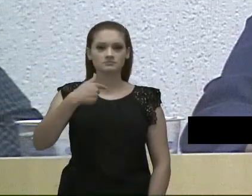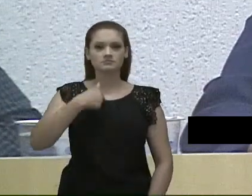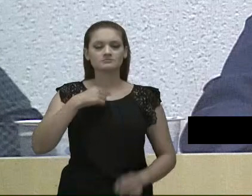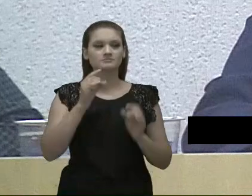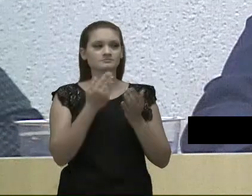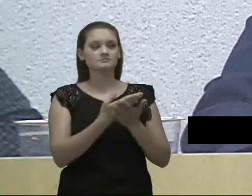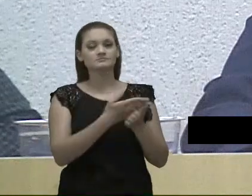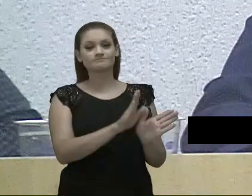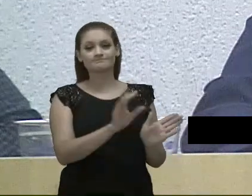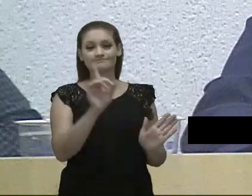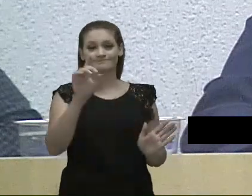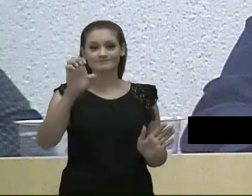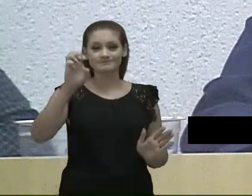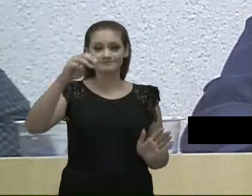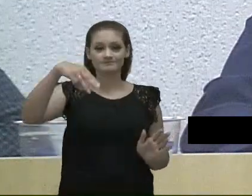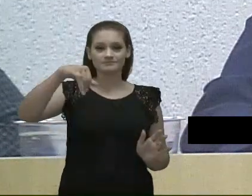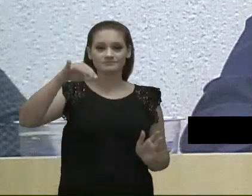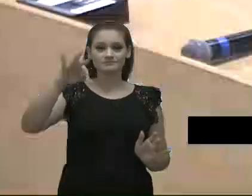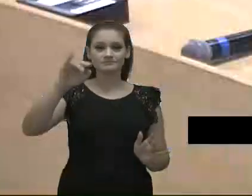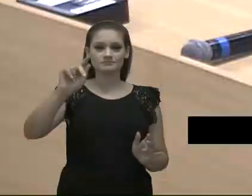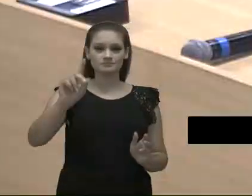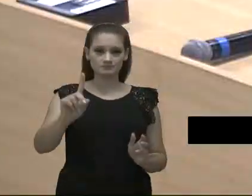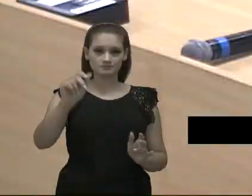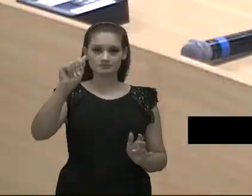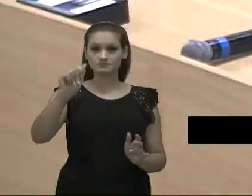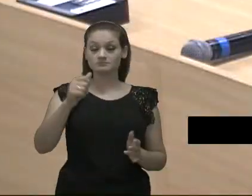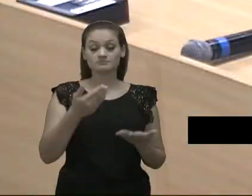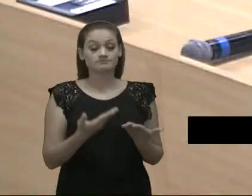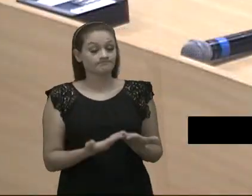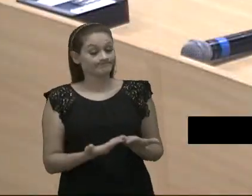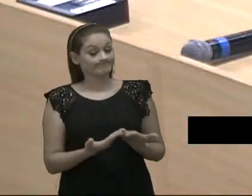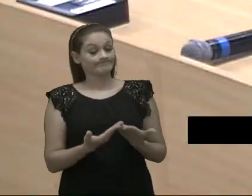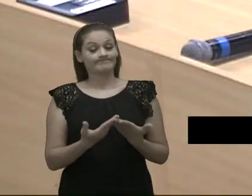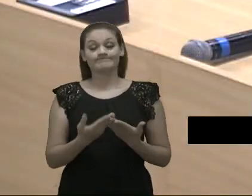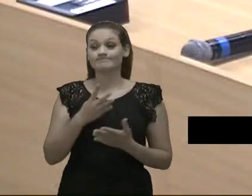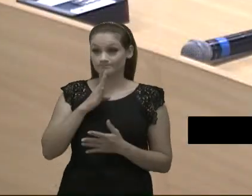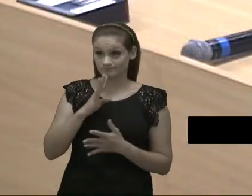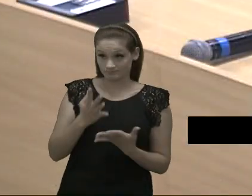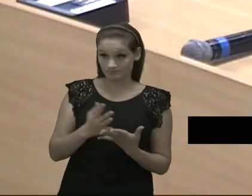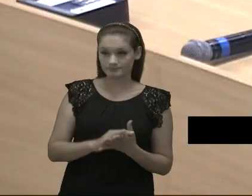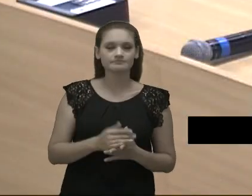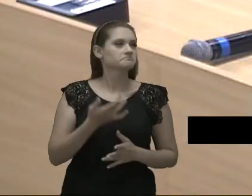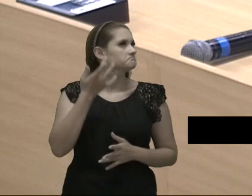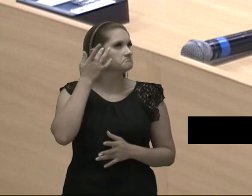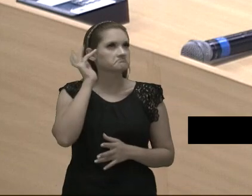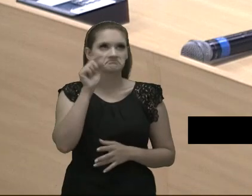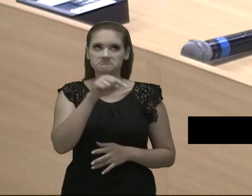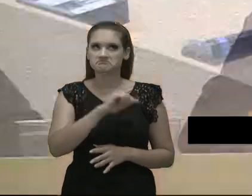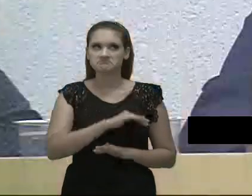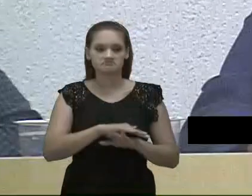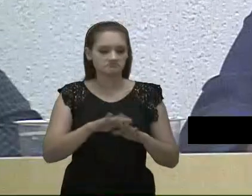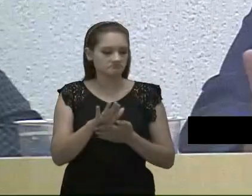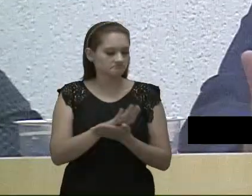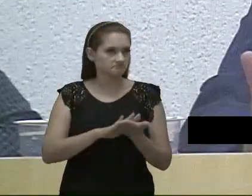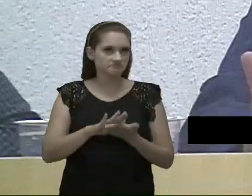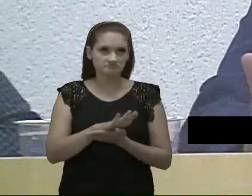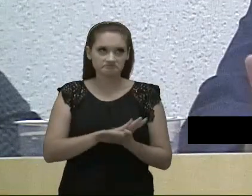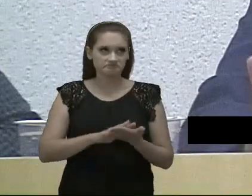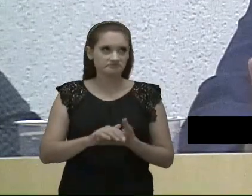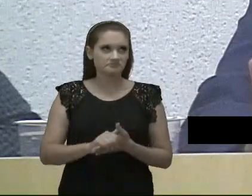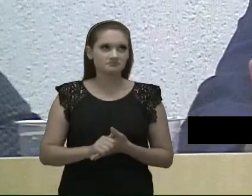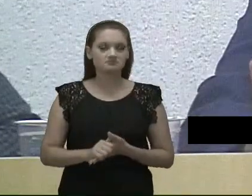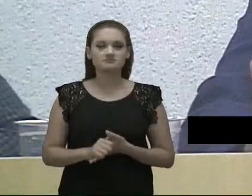esse conhecimento de alguma coisa nesse sentido ou não? Nada que chegue até mim. Não tenho ciência desse caso. Quando